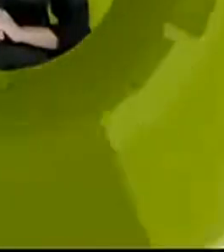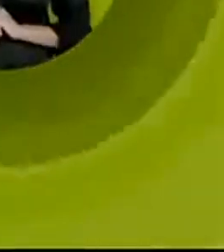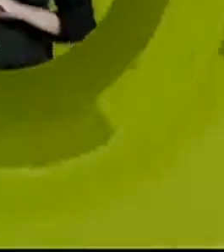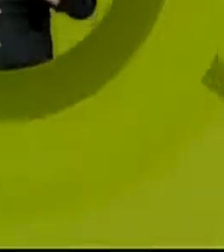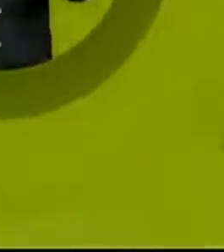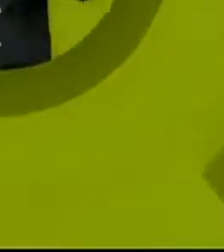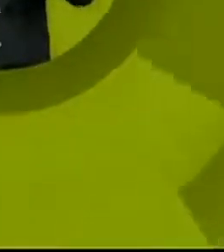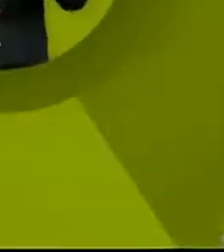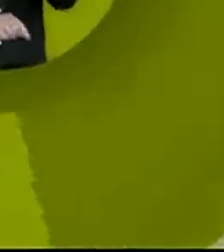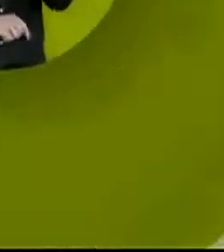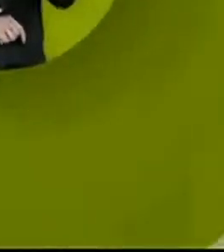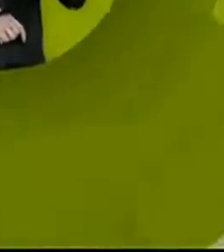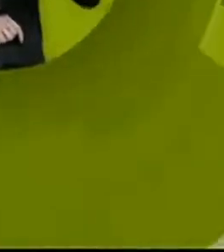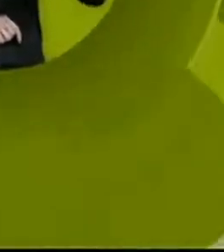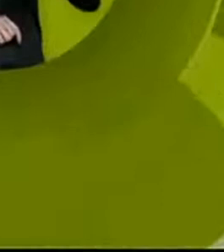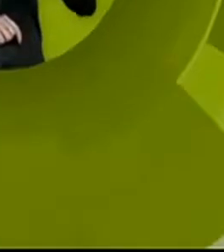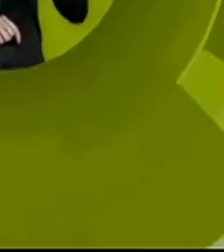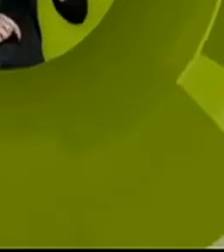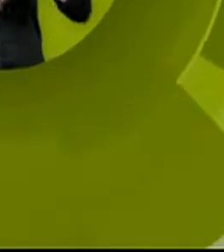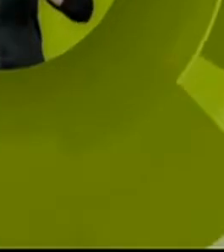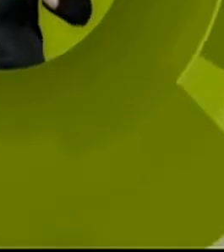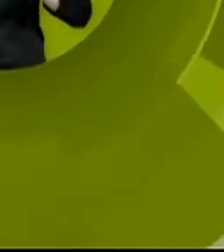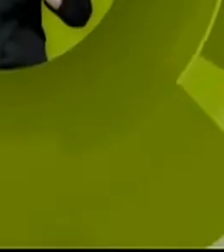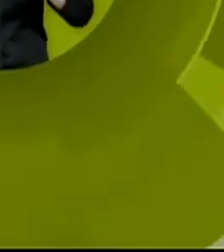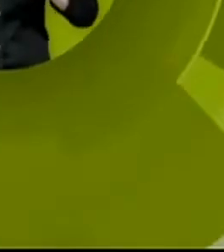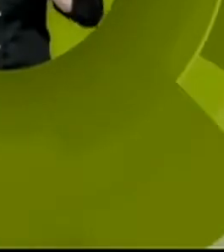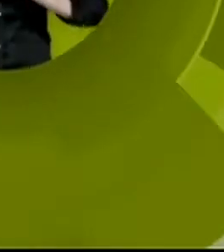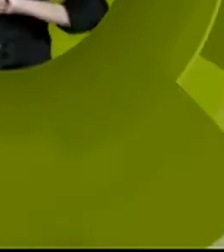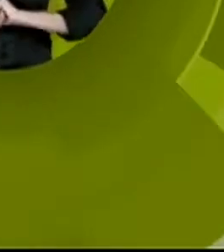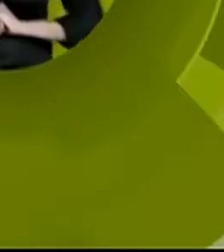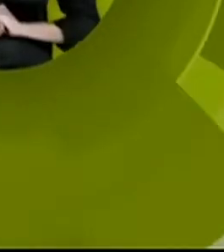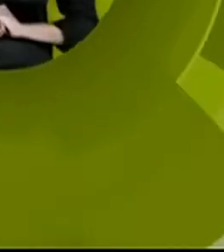O programa a seguir é livre para todos os públicos.